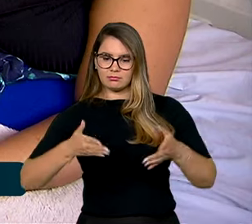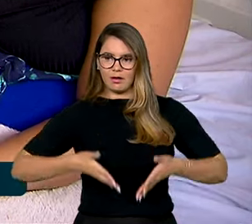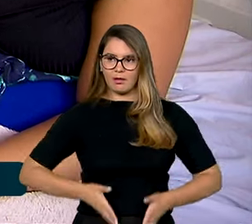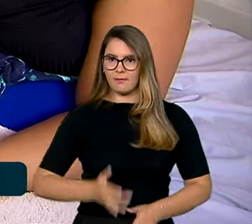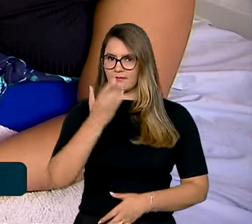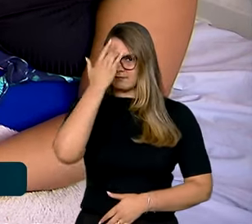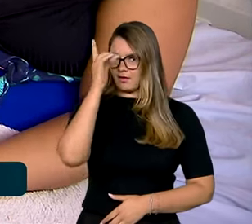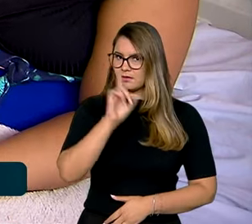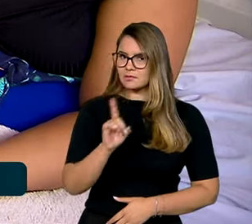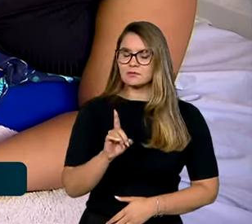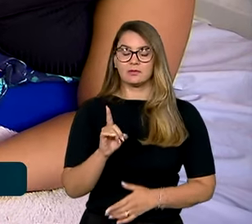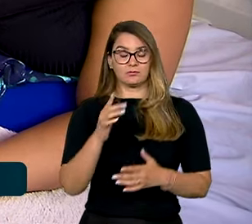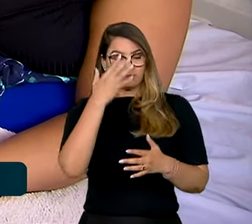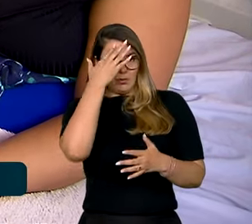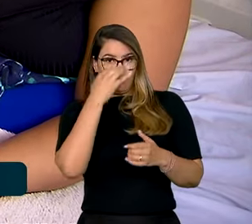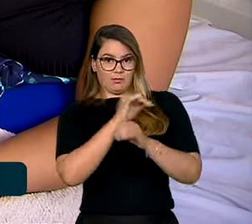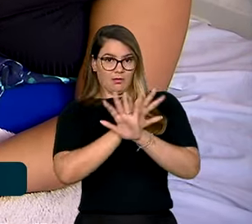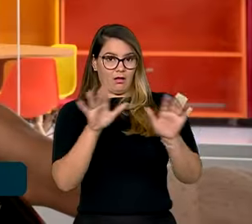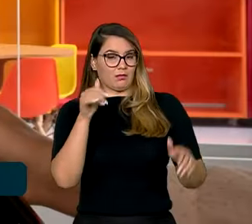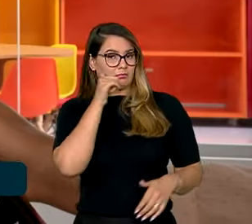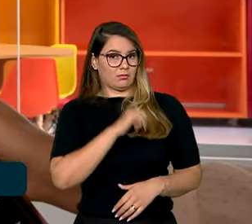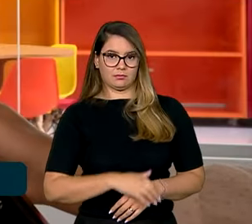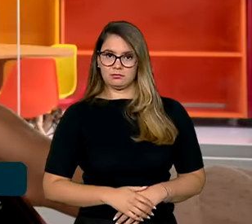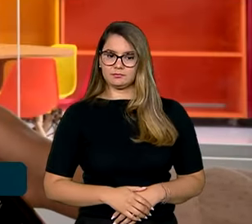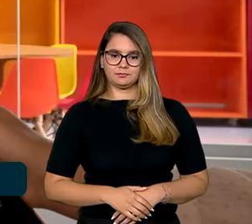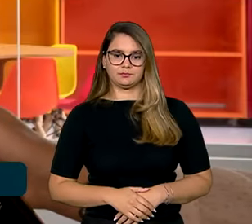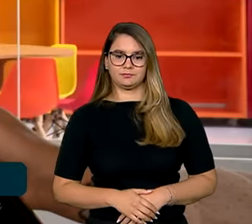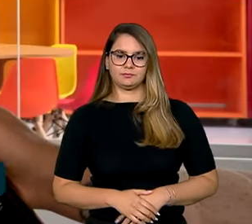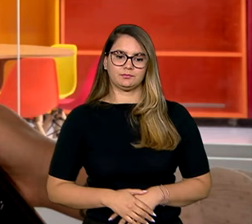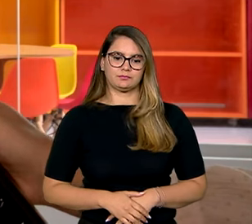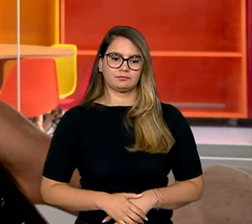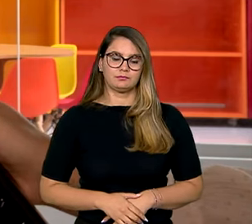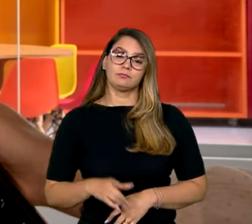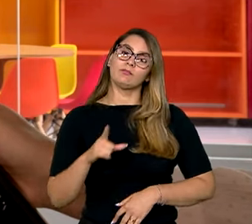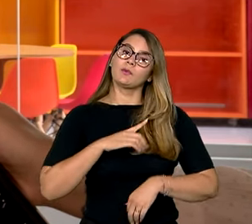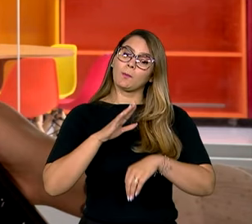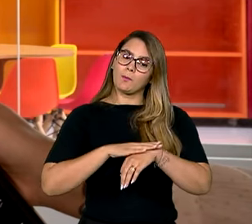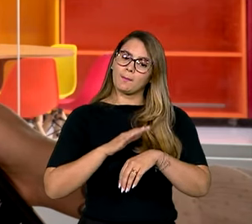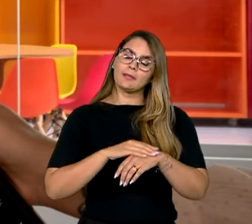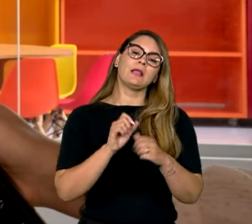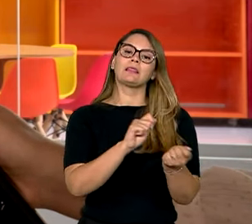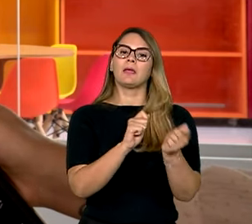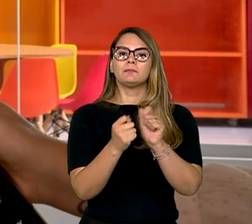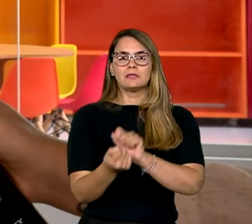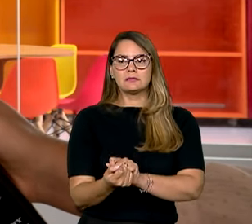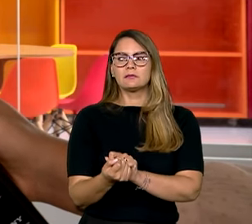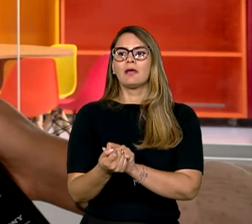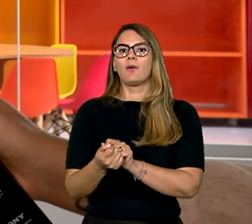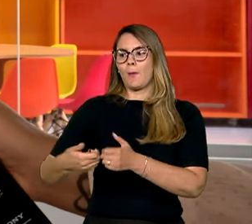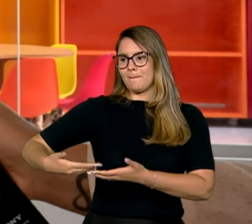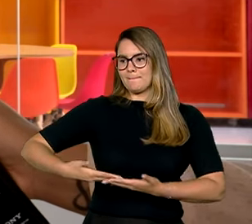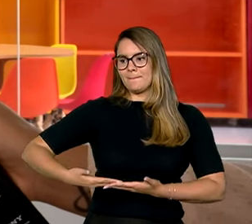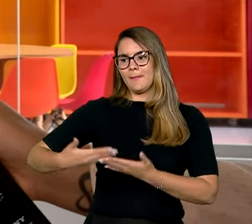fáceis de serem assimilados pelas mulheres. Tem um momento que a gente adaptação à chegada do bebê, que